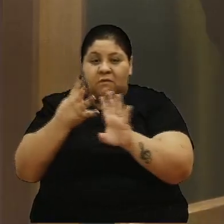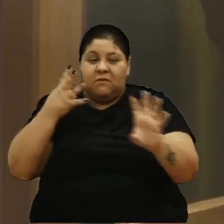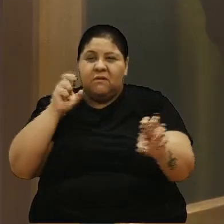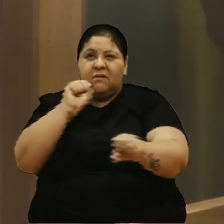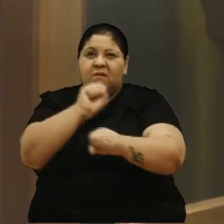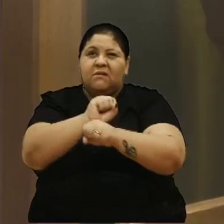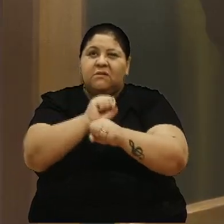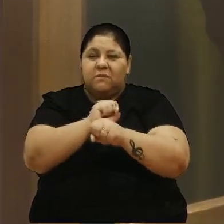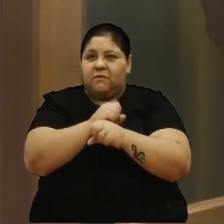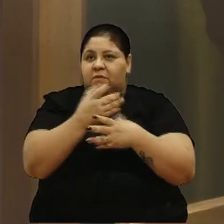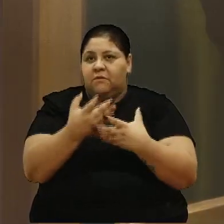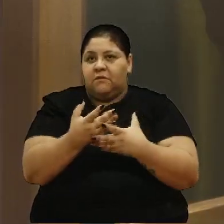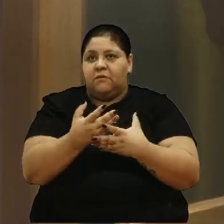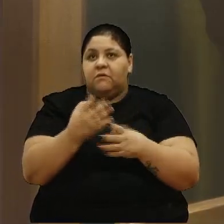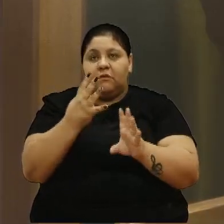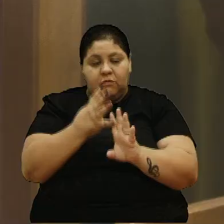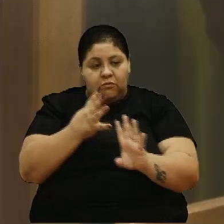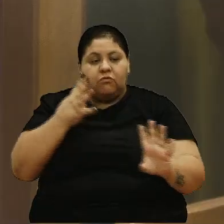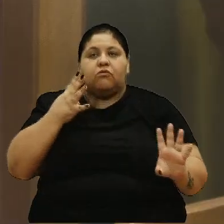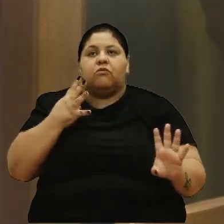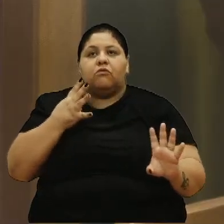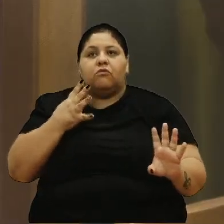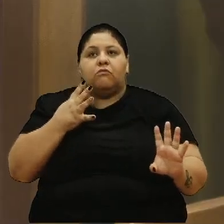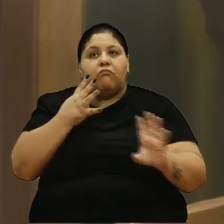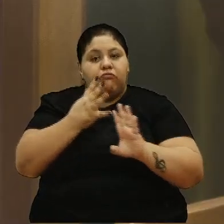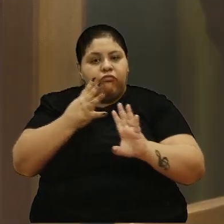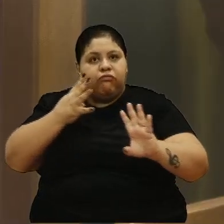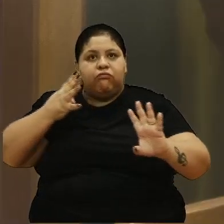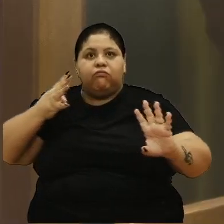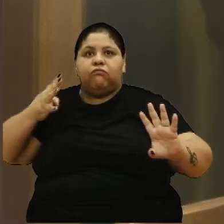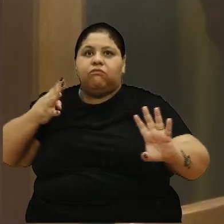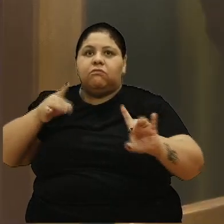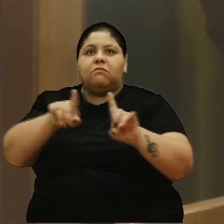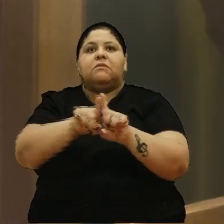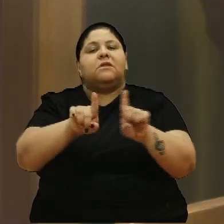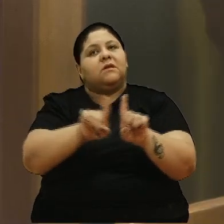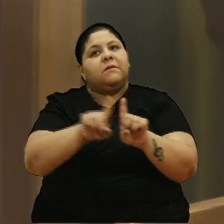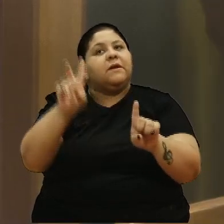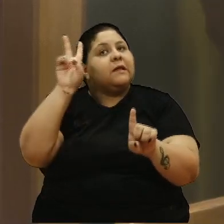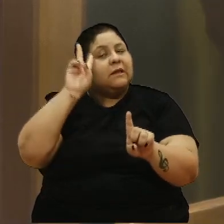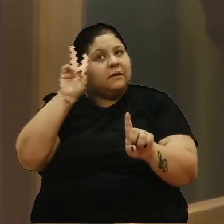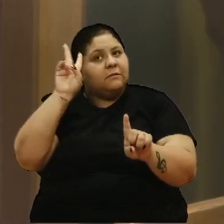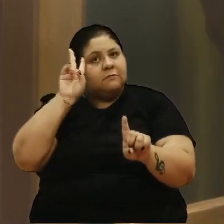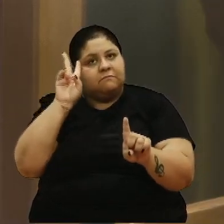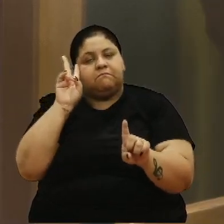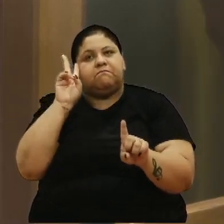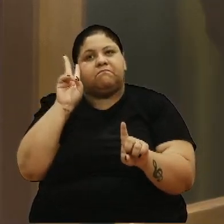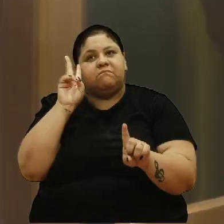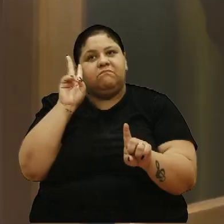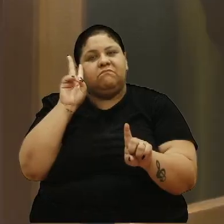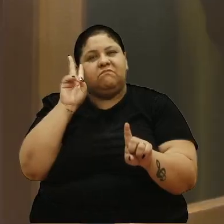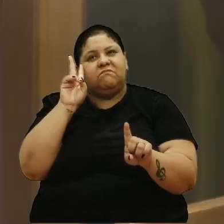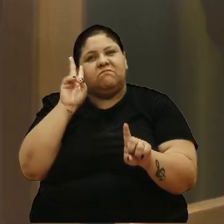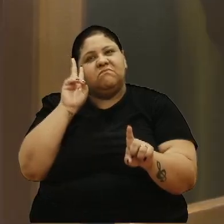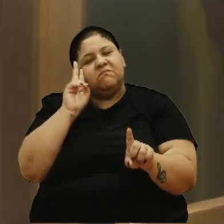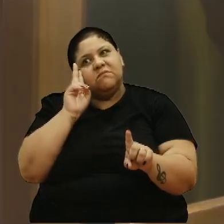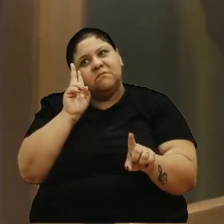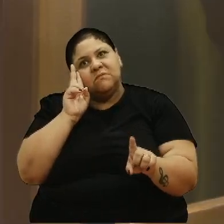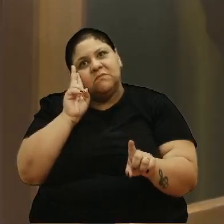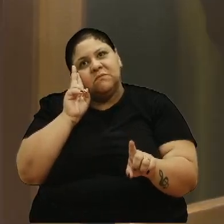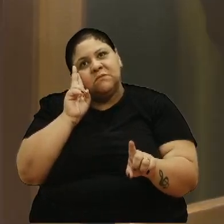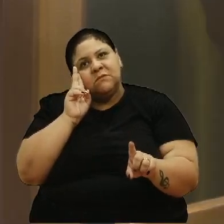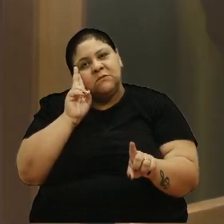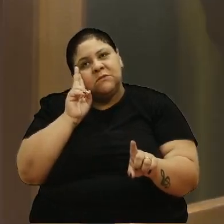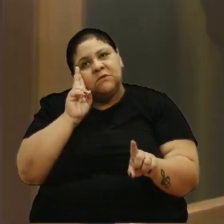atendimento por conta disso, as filas irão se perpetuar. Um outro ponto, nós temos também que lembrar que o fato de que aí